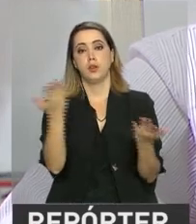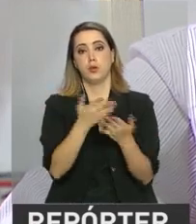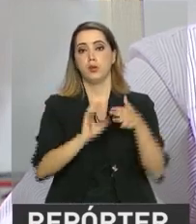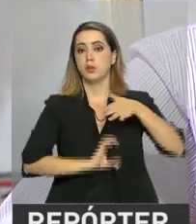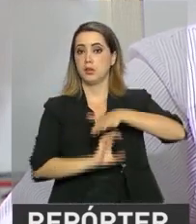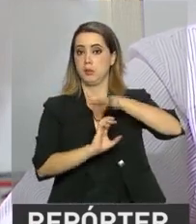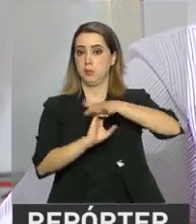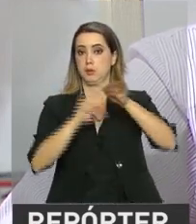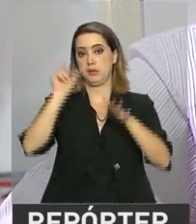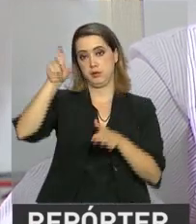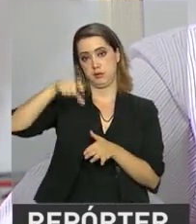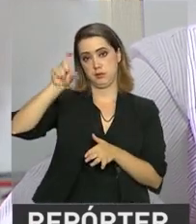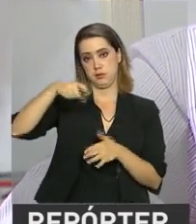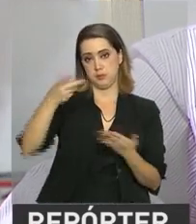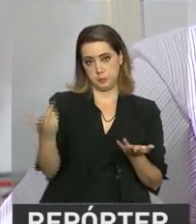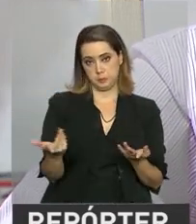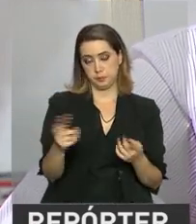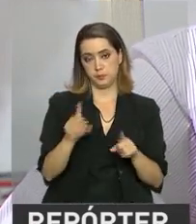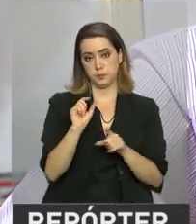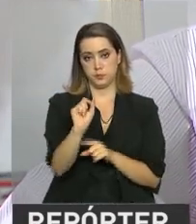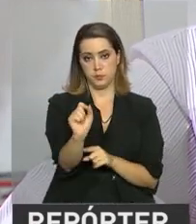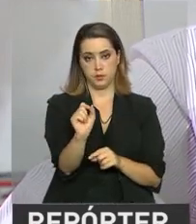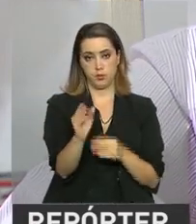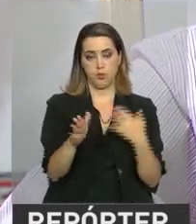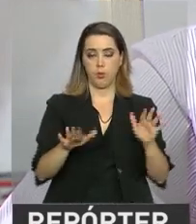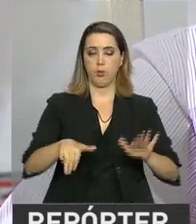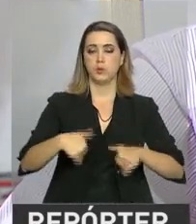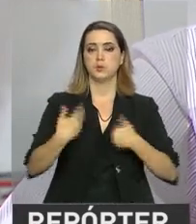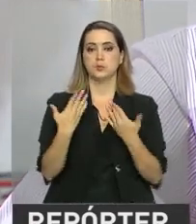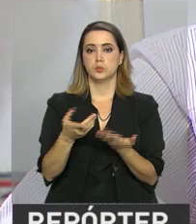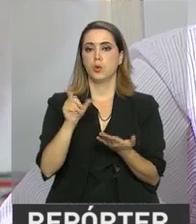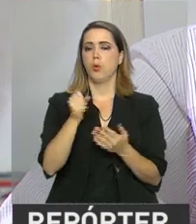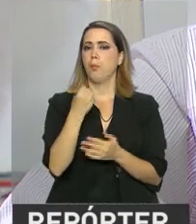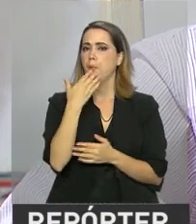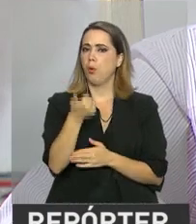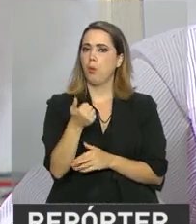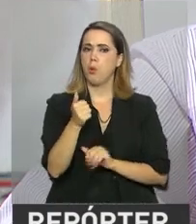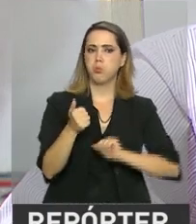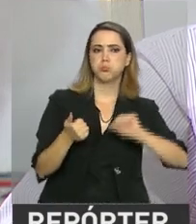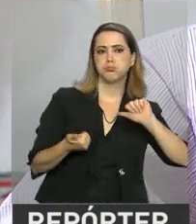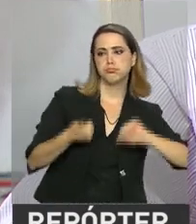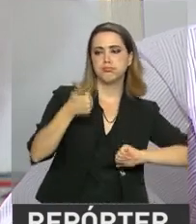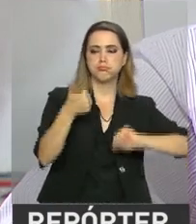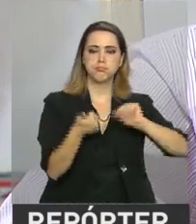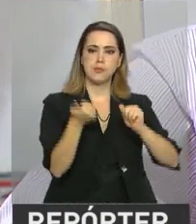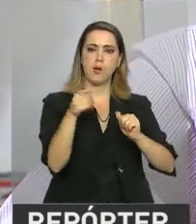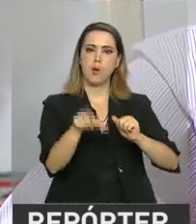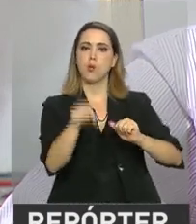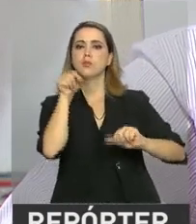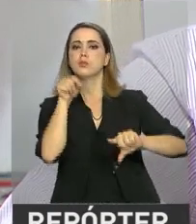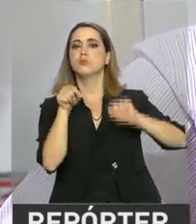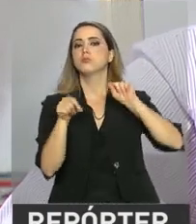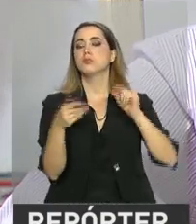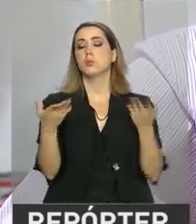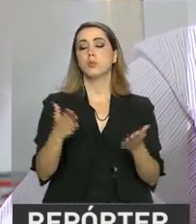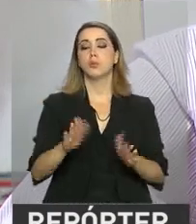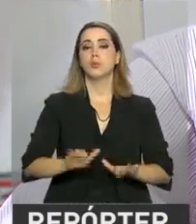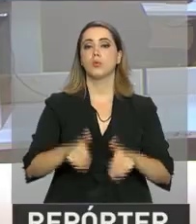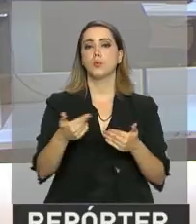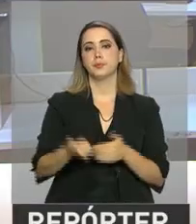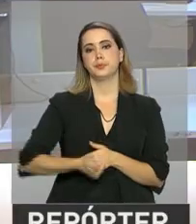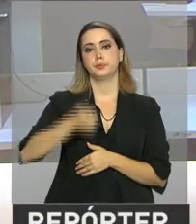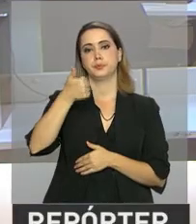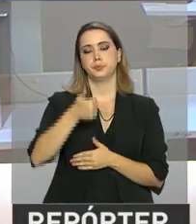meu cartão, com a minha agência, para ver quais são realmente os benefícios e como que eu posso utilizar melhor esse novo